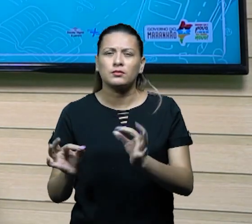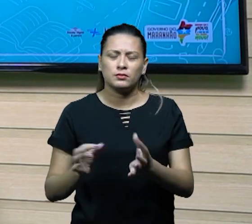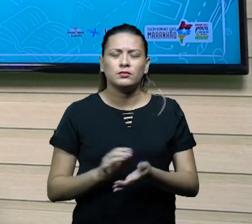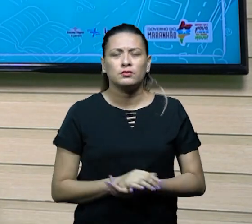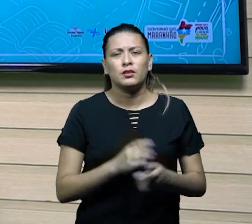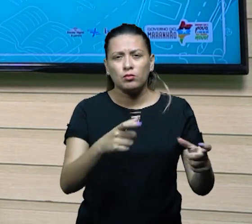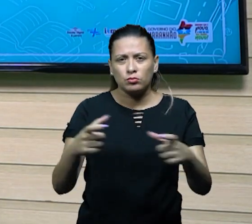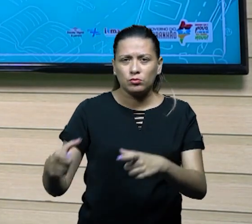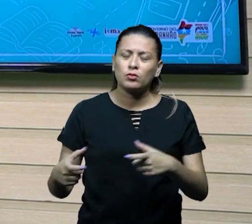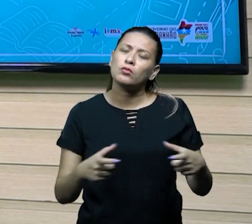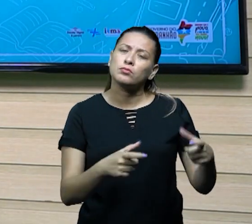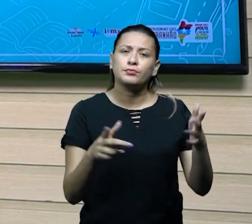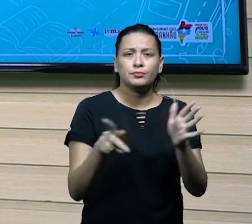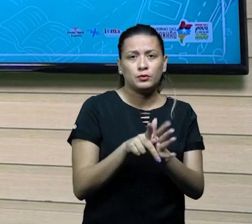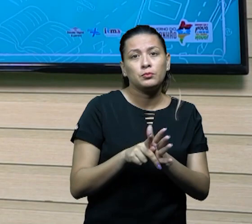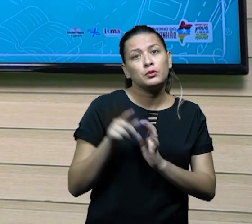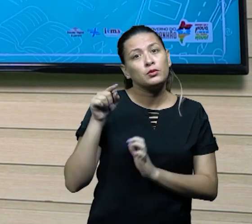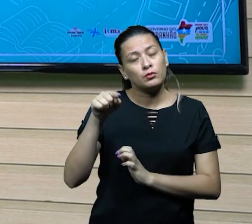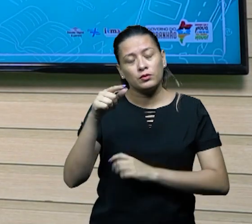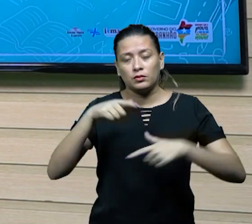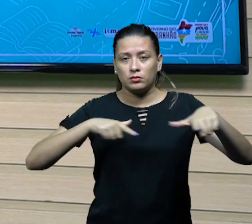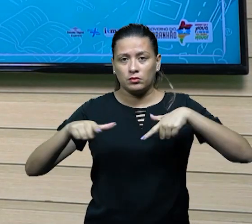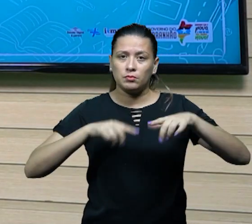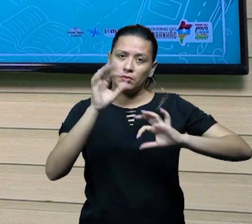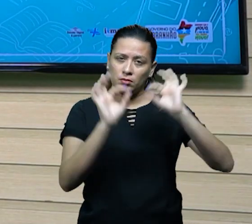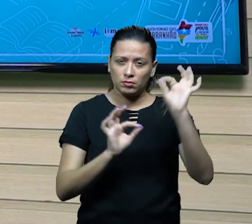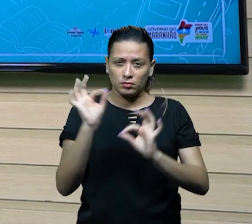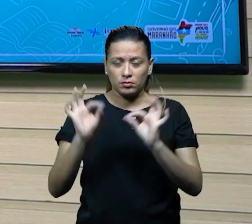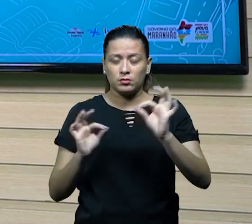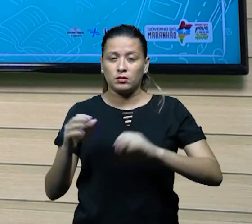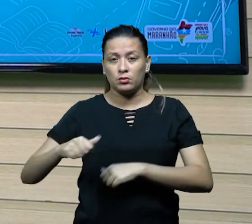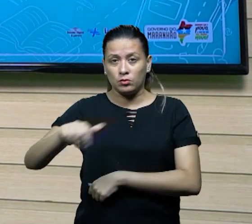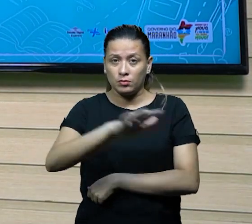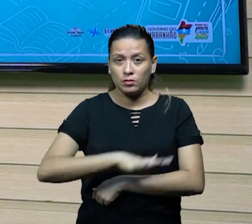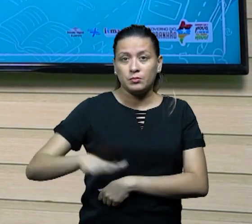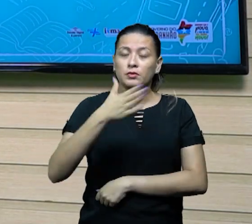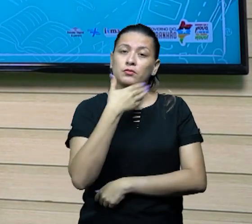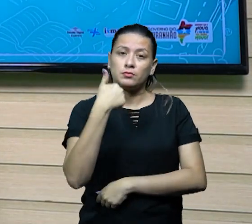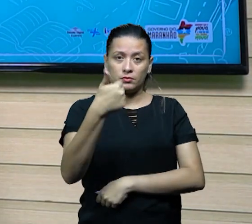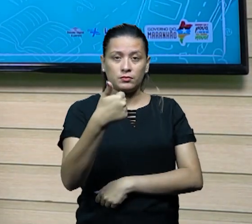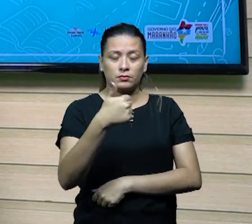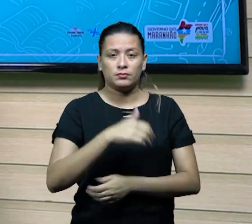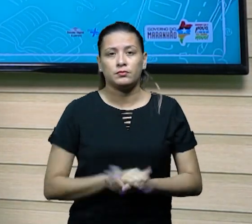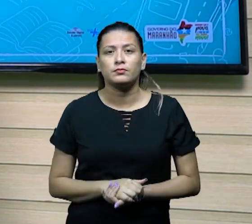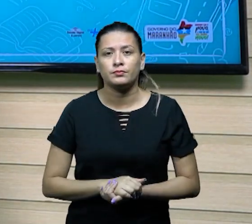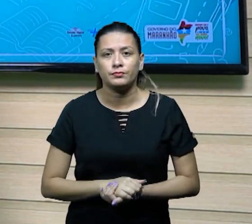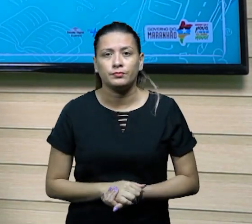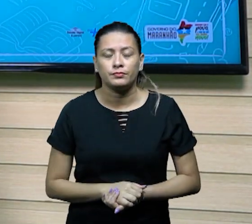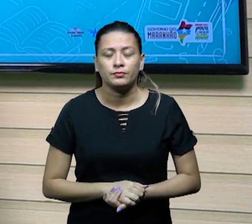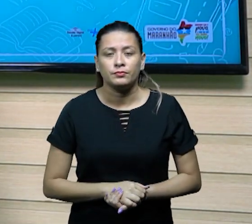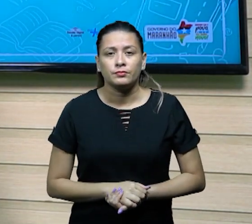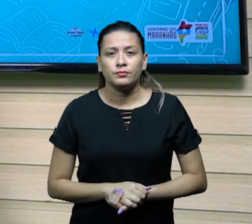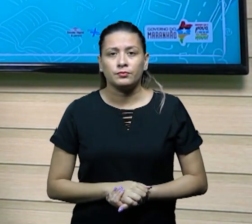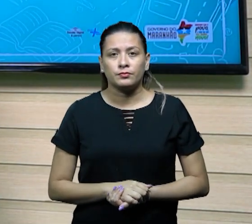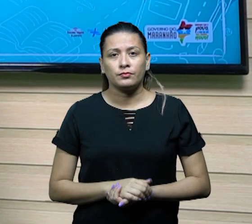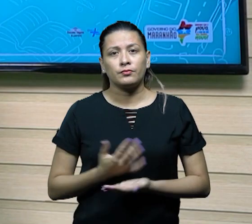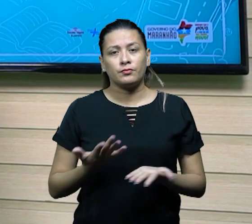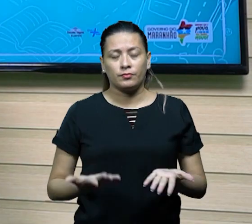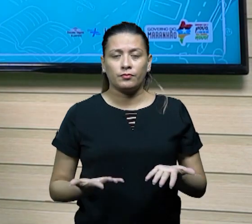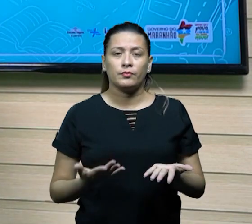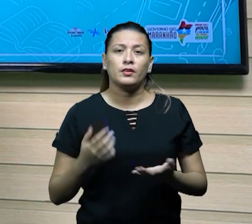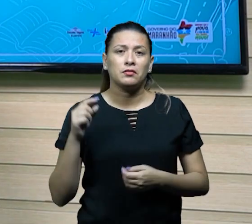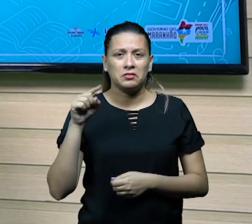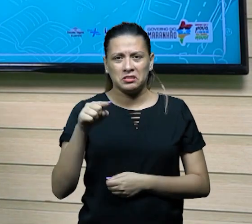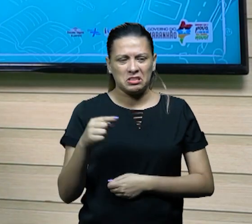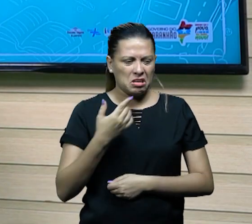entregar amanhã. Então, bora botar cada coisa no seu devido local. Então, quando você trabalha de forma organizada, o ambiente fica